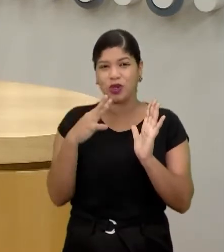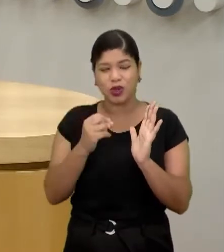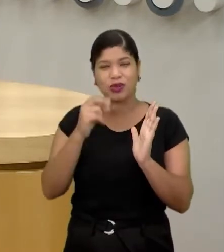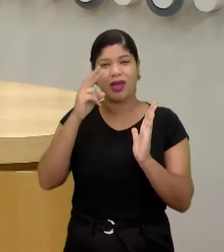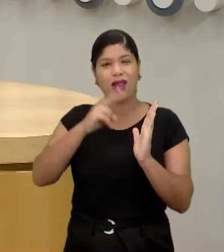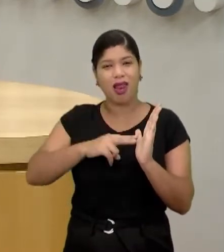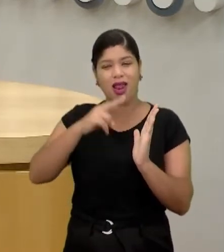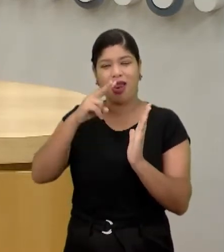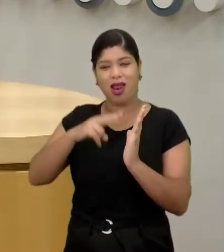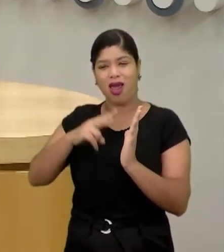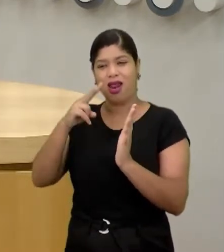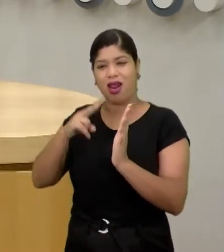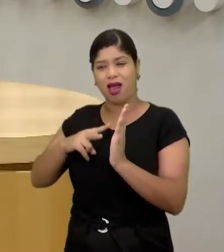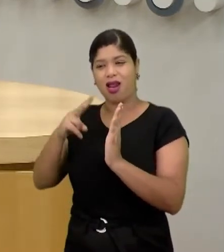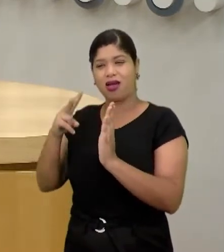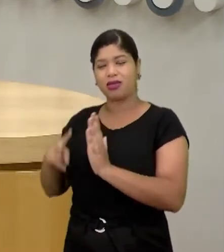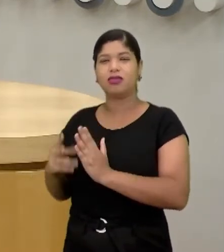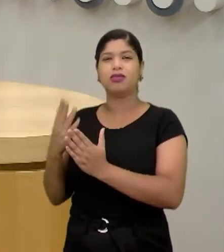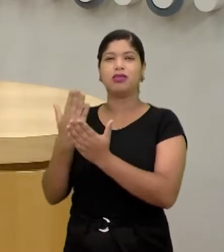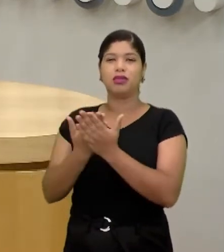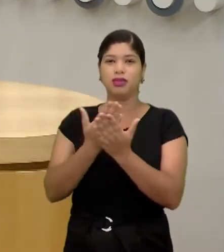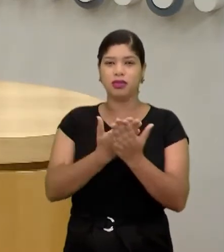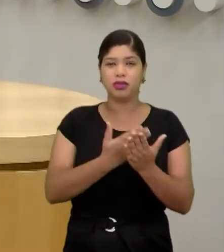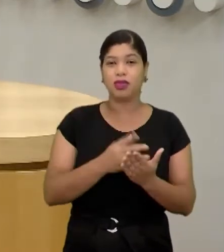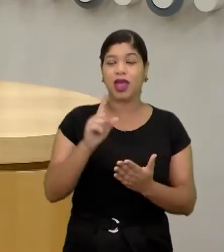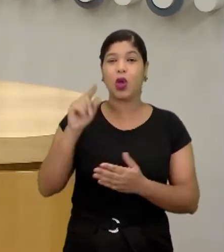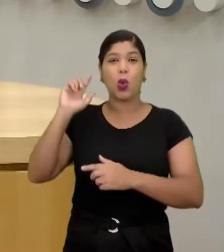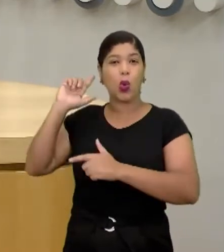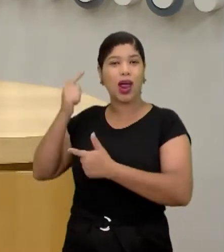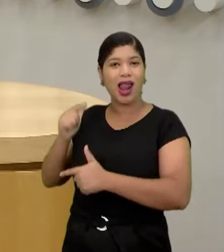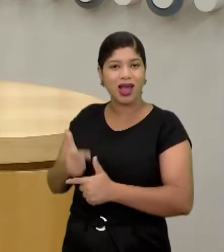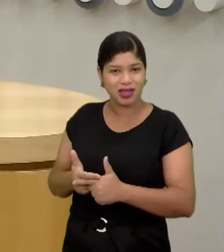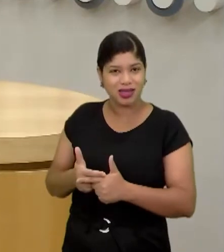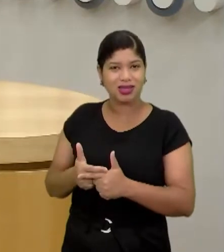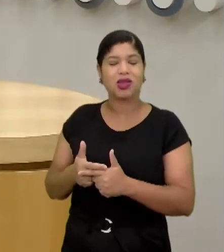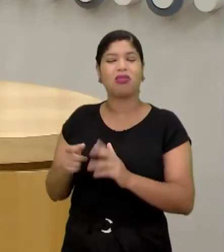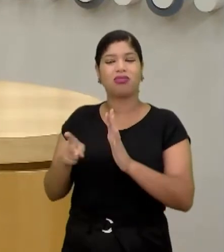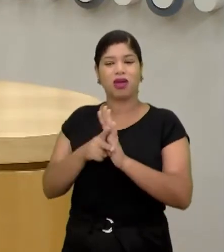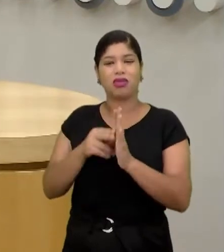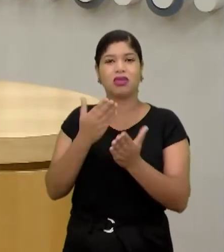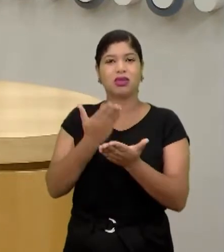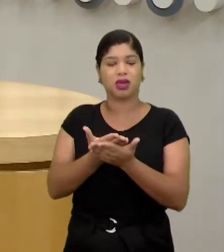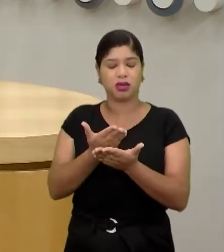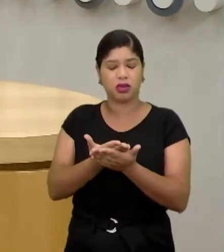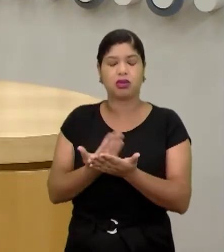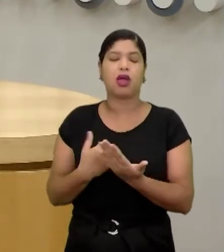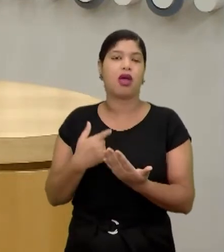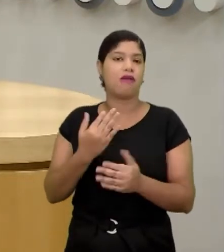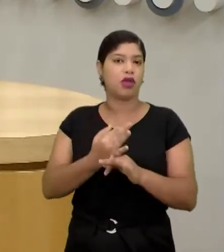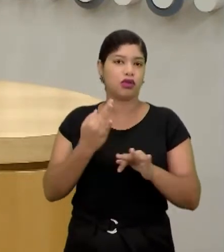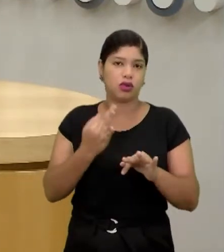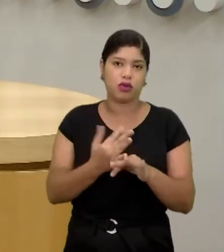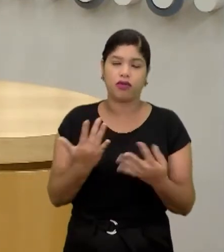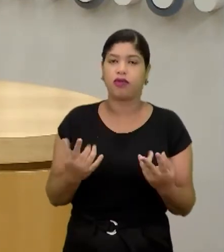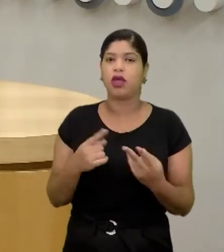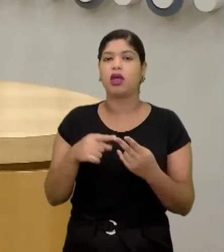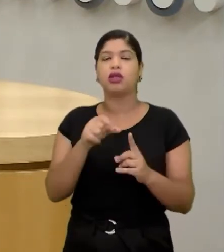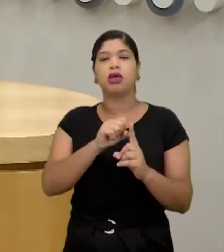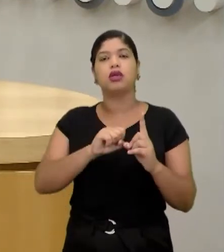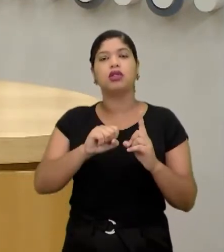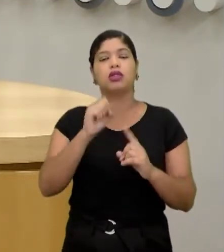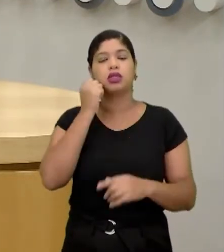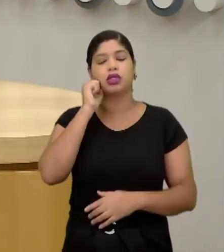extremamente de batidas é nada é um clássico né se estuda na filosofia na Sociologia na Ciência Política